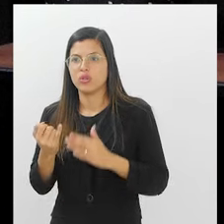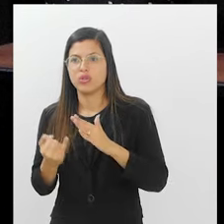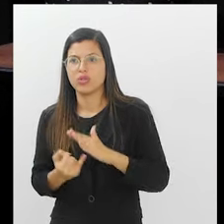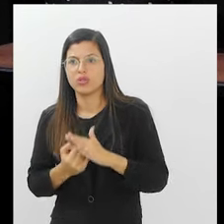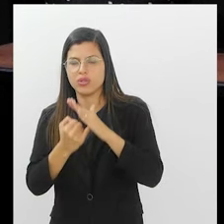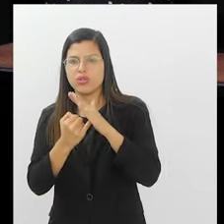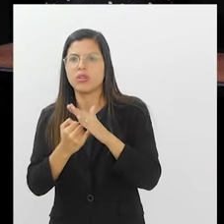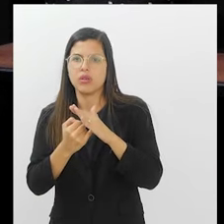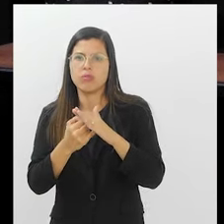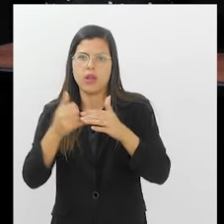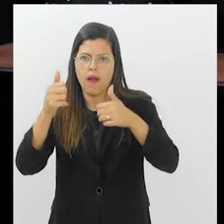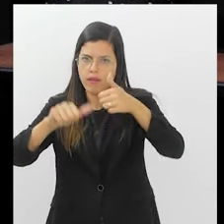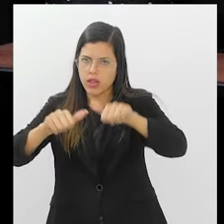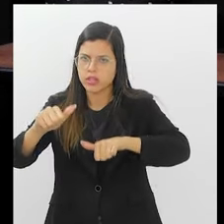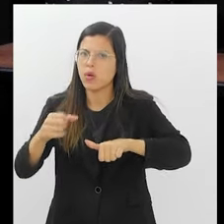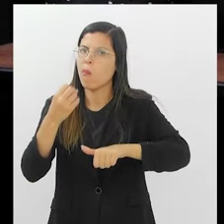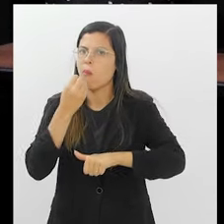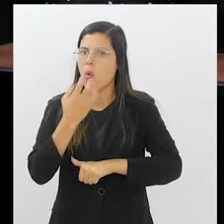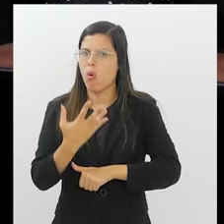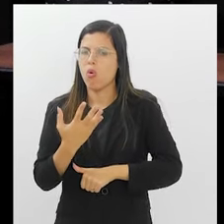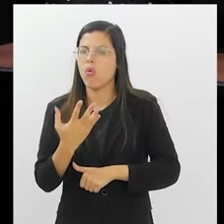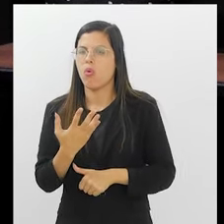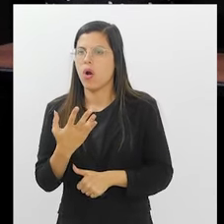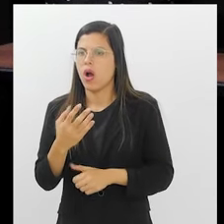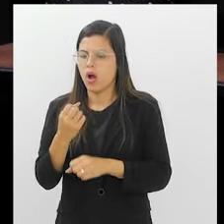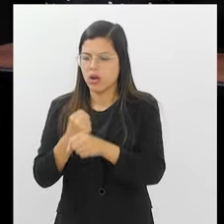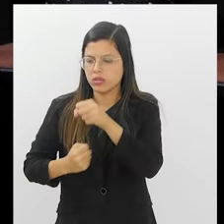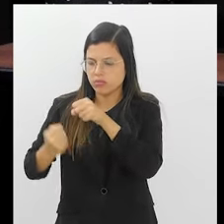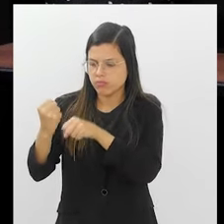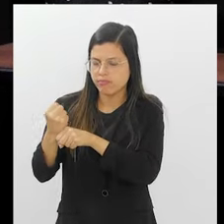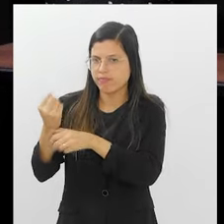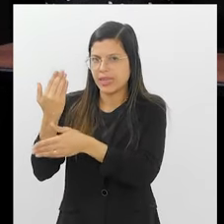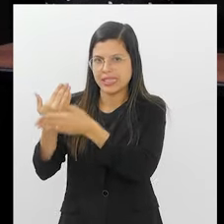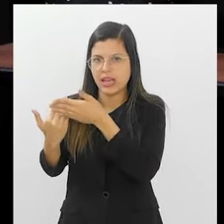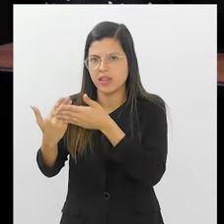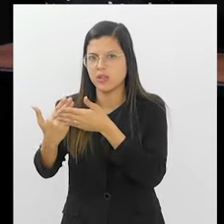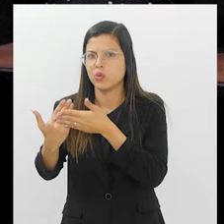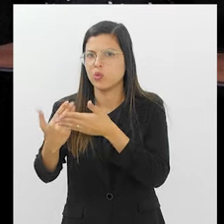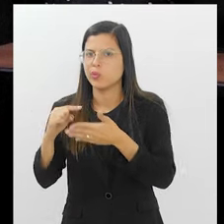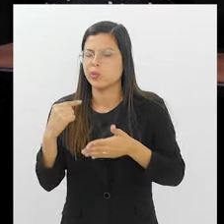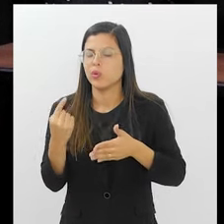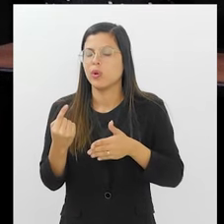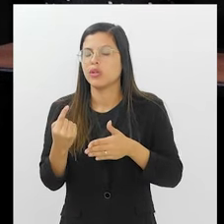A nossa entidade é muito bem avaliada, né? Então, ano passado, nós participamos aí